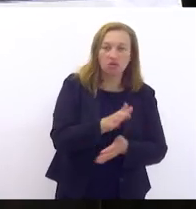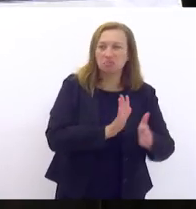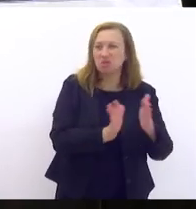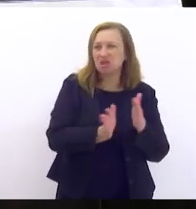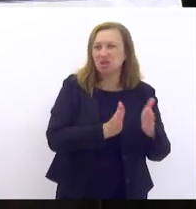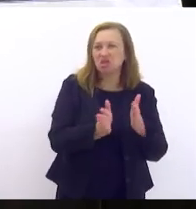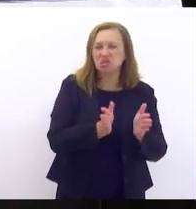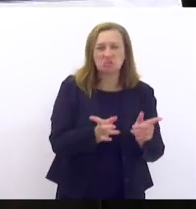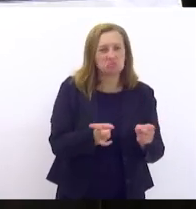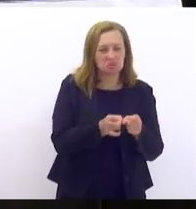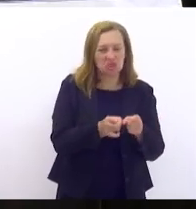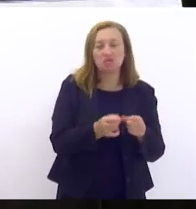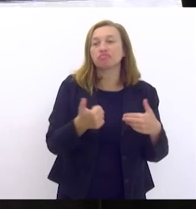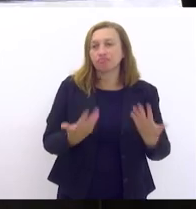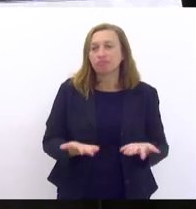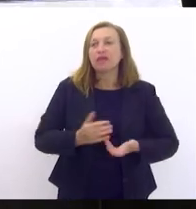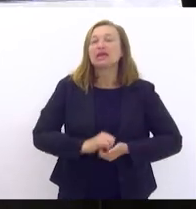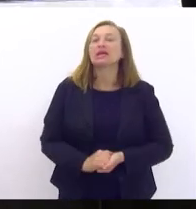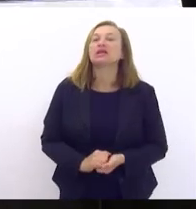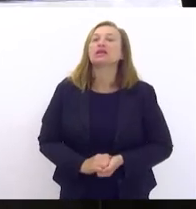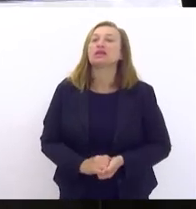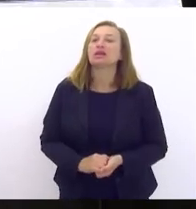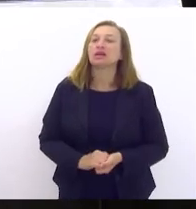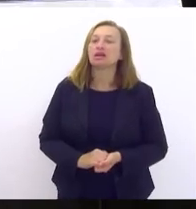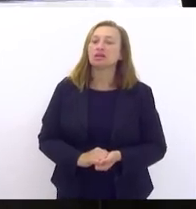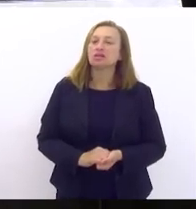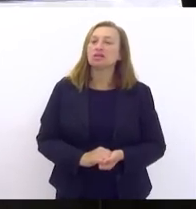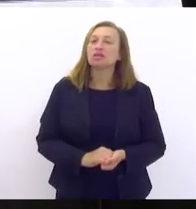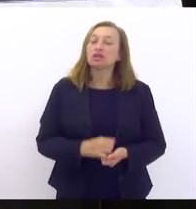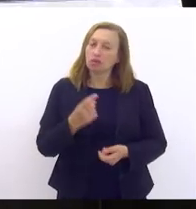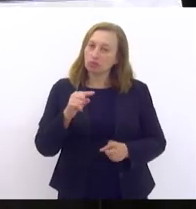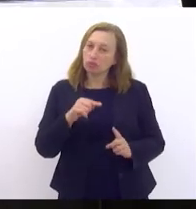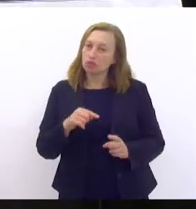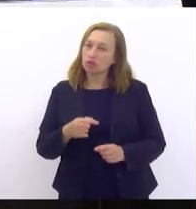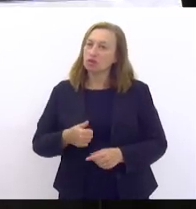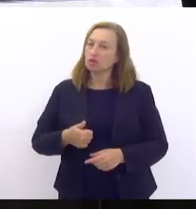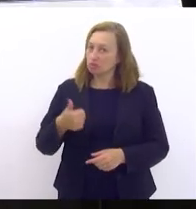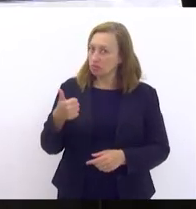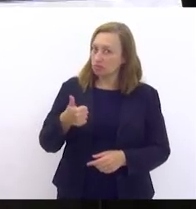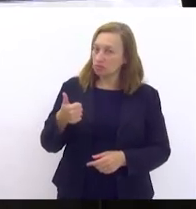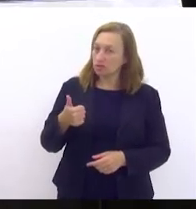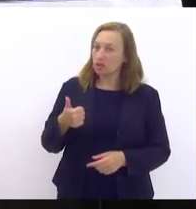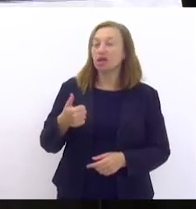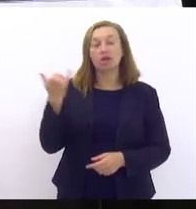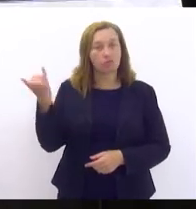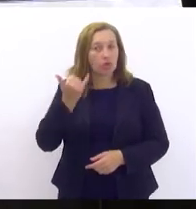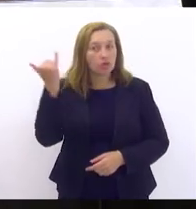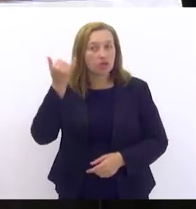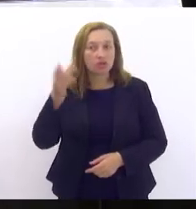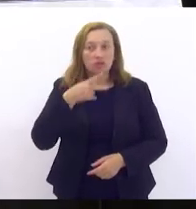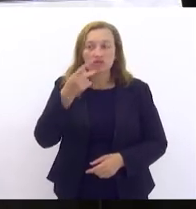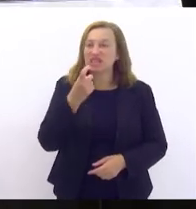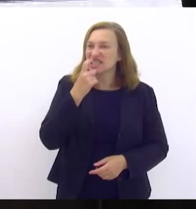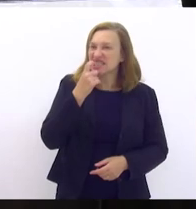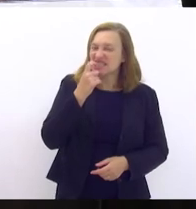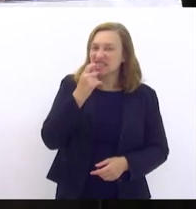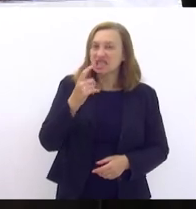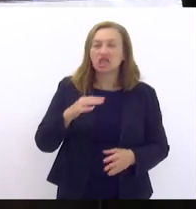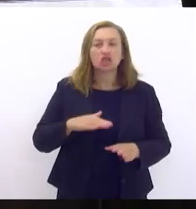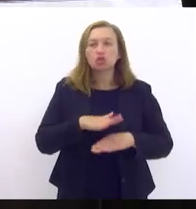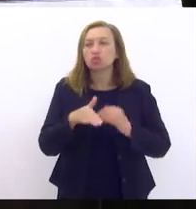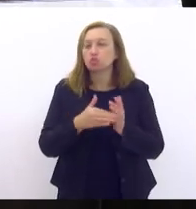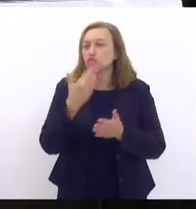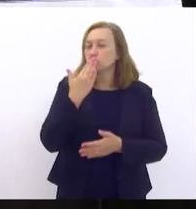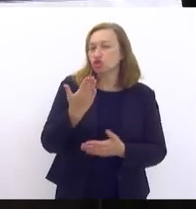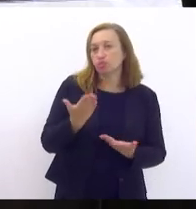Curto né Então esse é um ponto que é um ponto que é importante quando a gente fala de plástico tem todo tipo